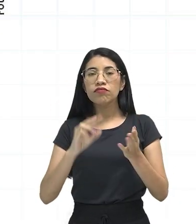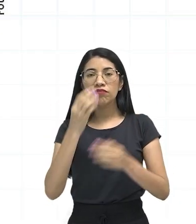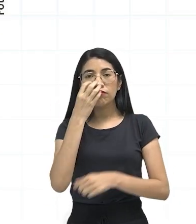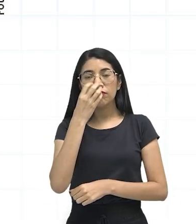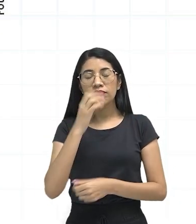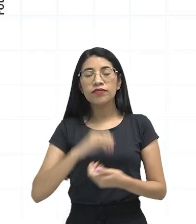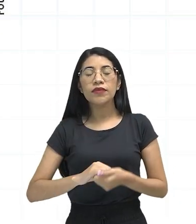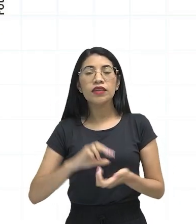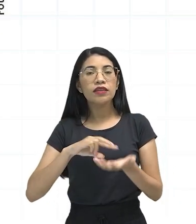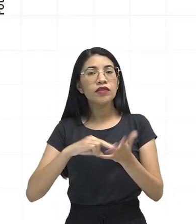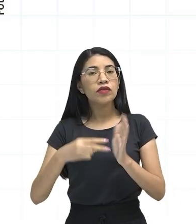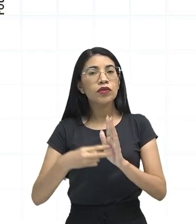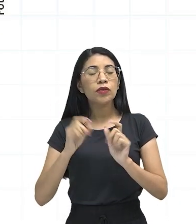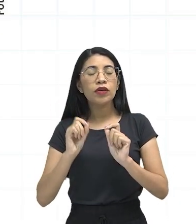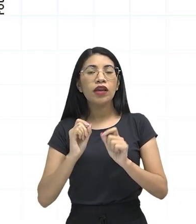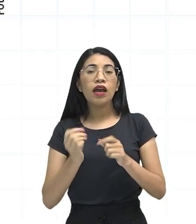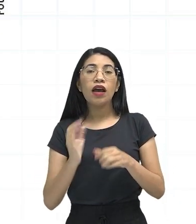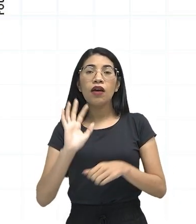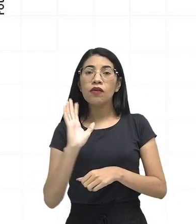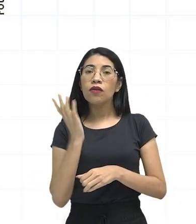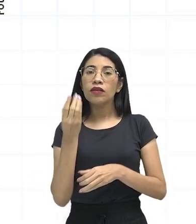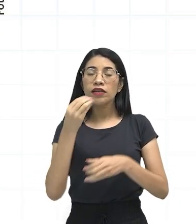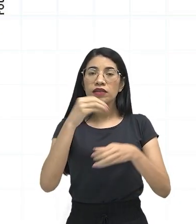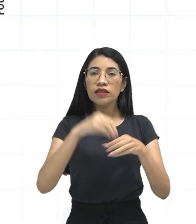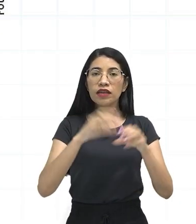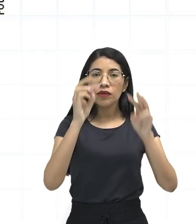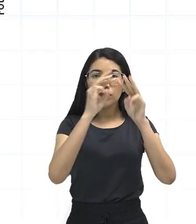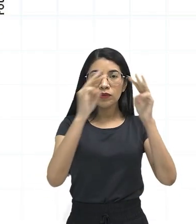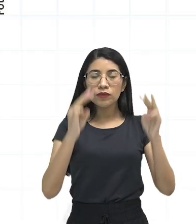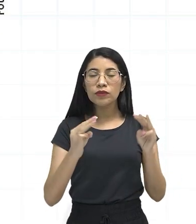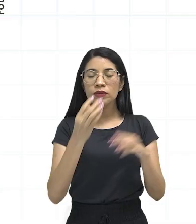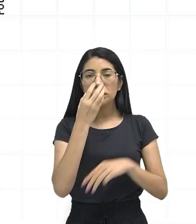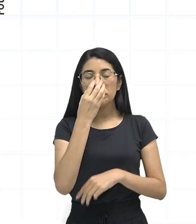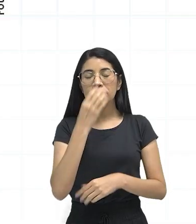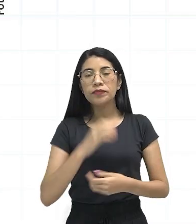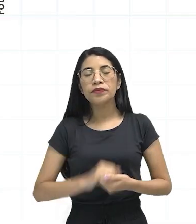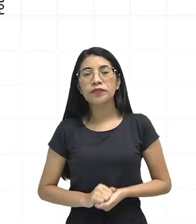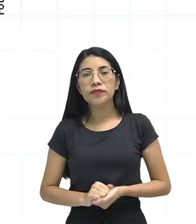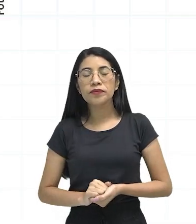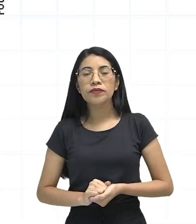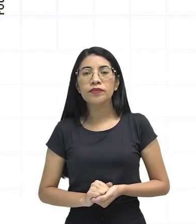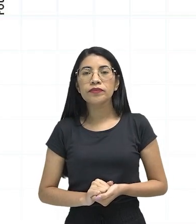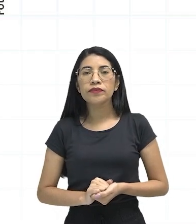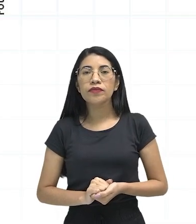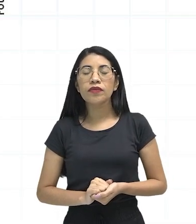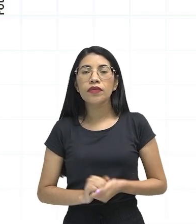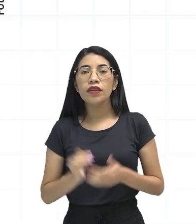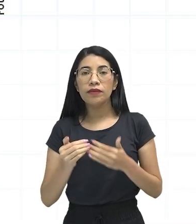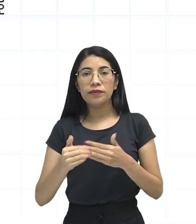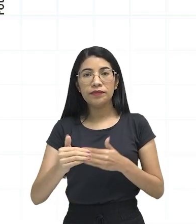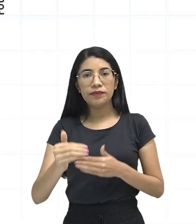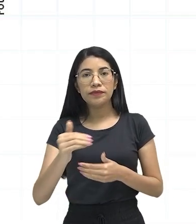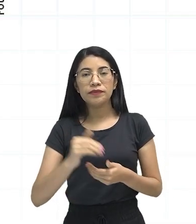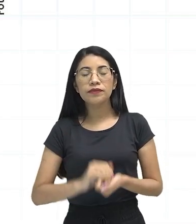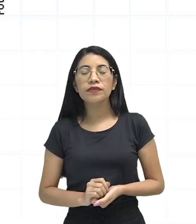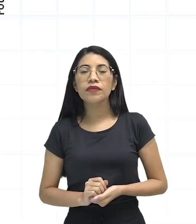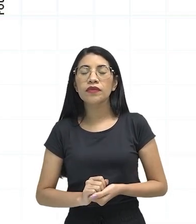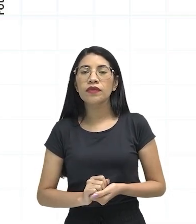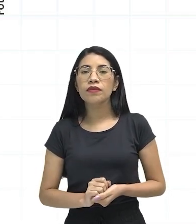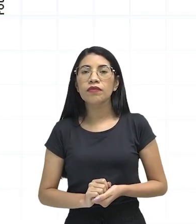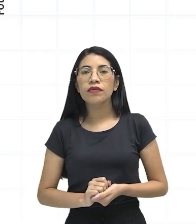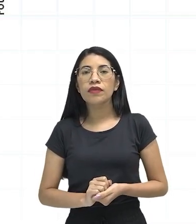seja, atividades que ocorrem no circo, certo? Prosseguindo.